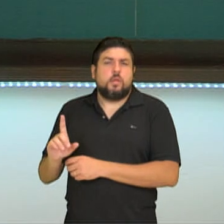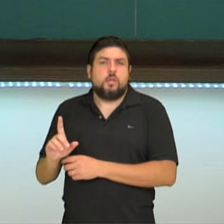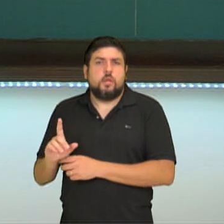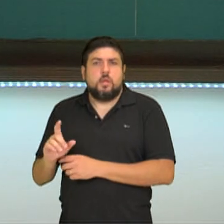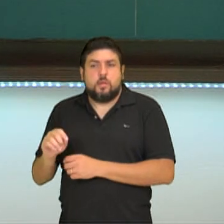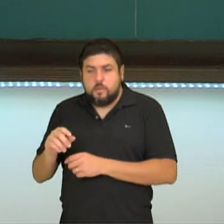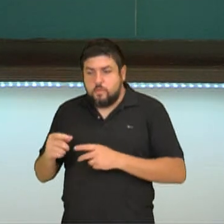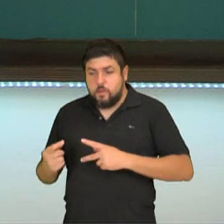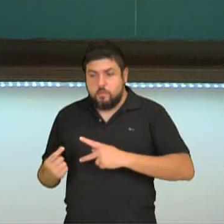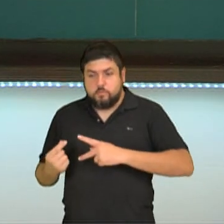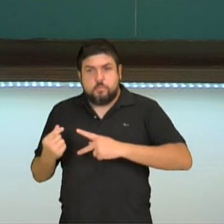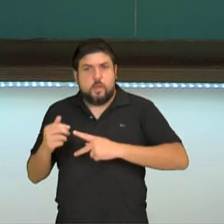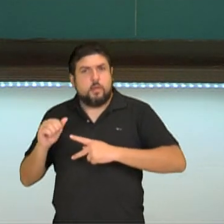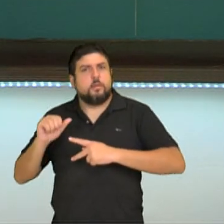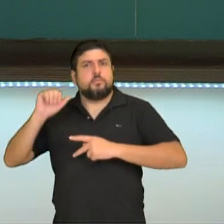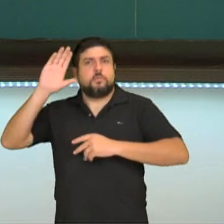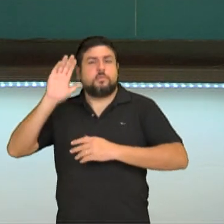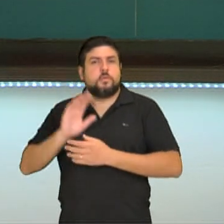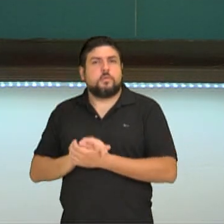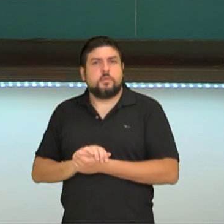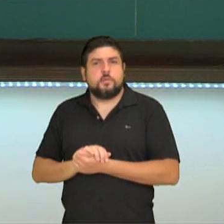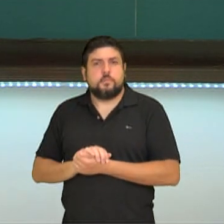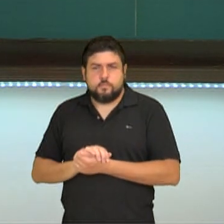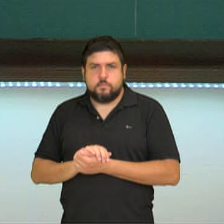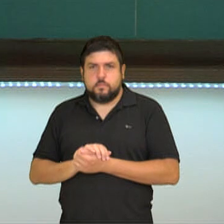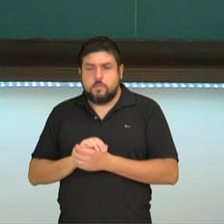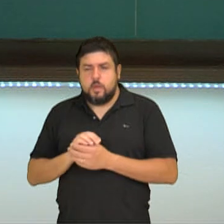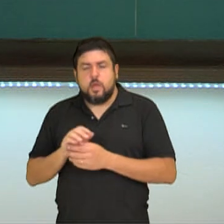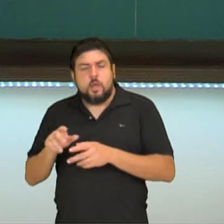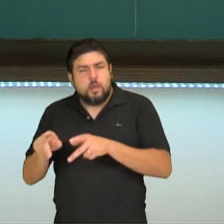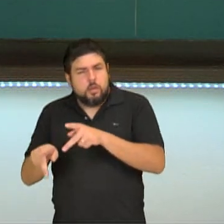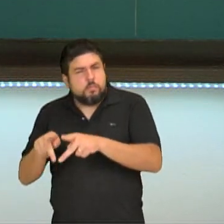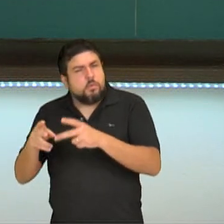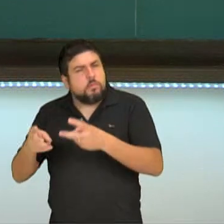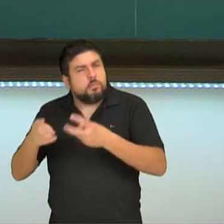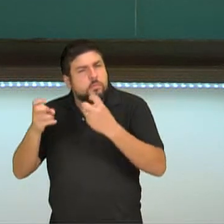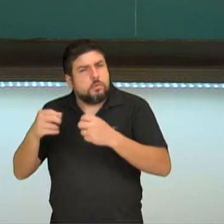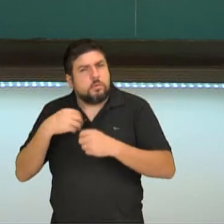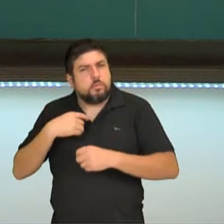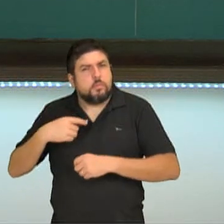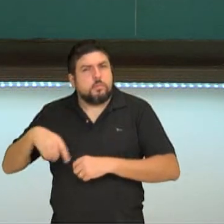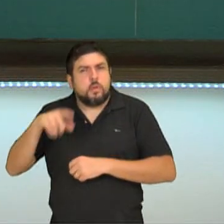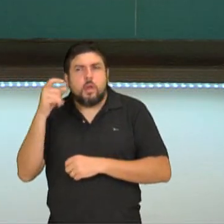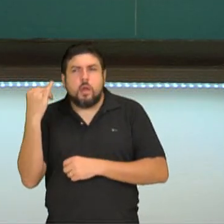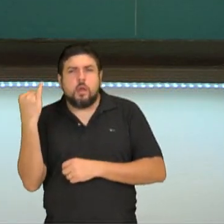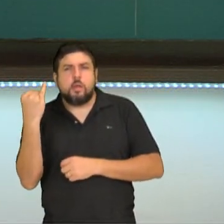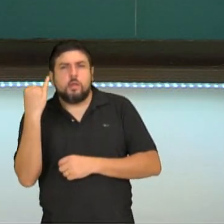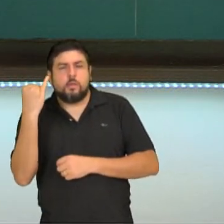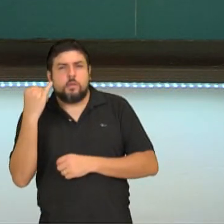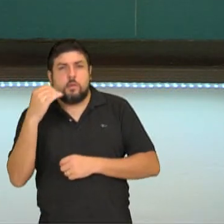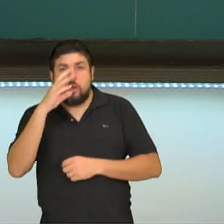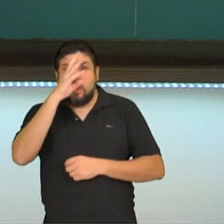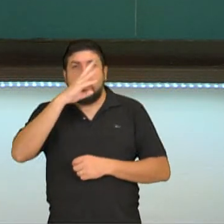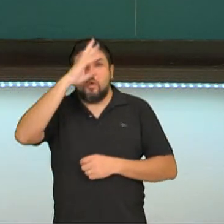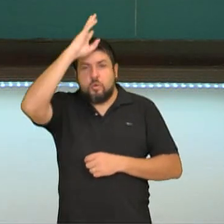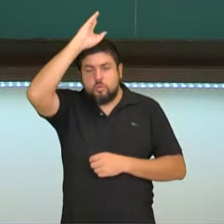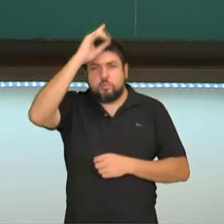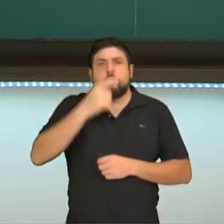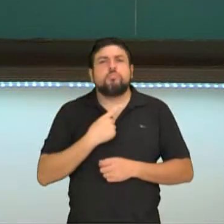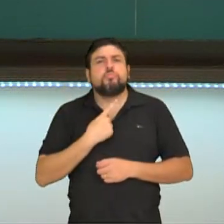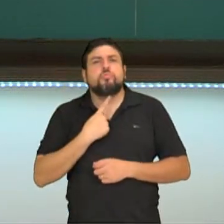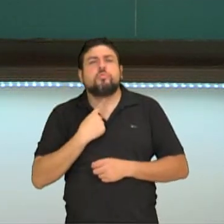os patrícios, né? Então eles percebem que eles eram muito importantes para Roma, né, já que Roma planejava se expandir, né?